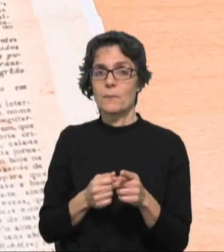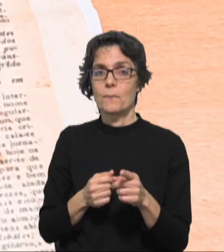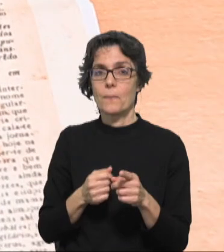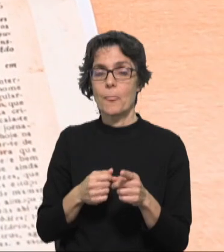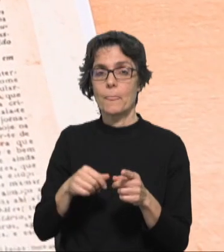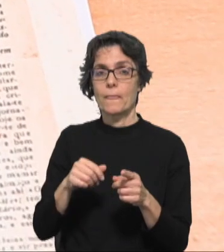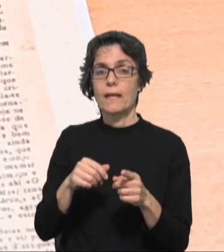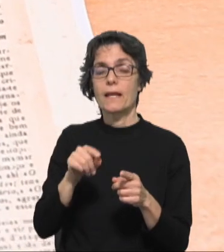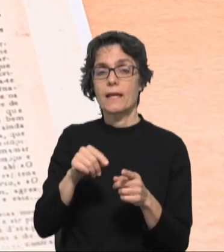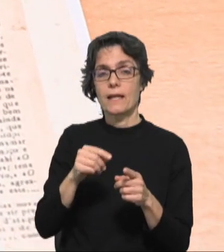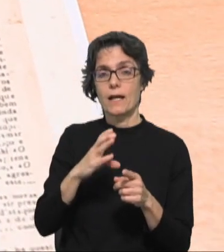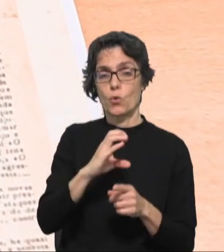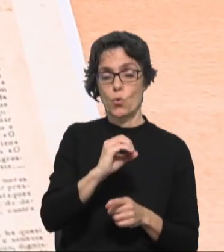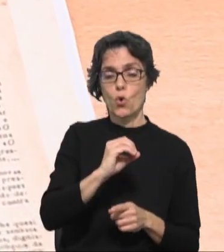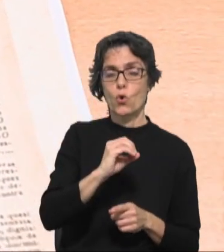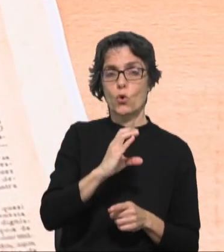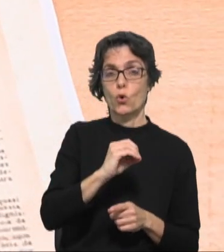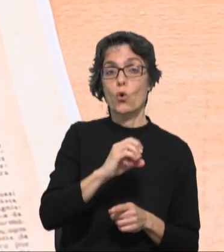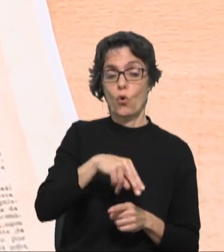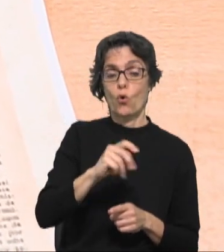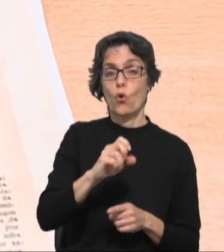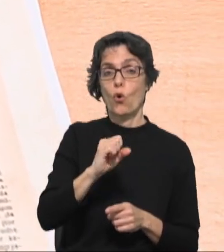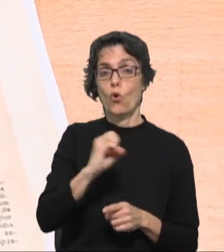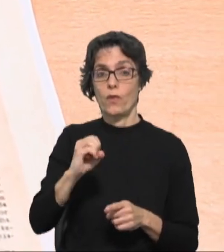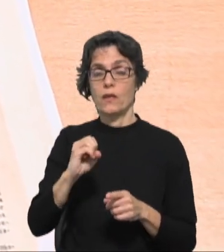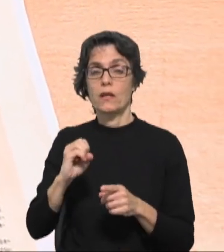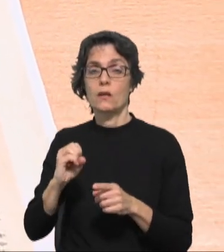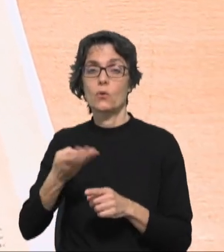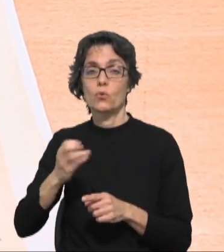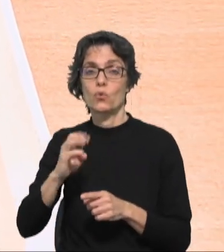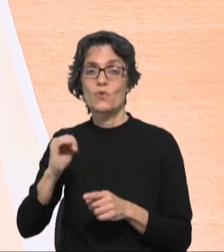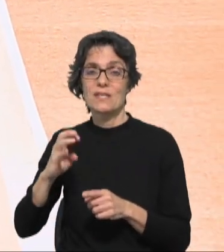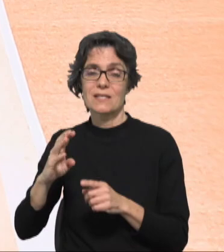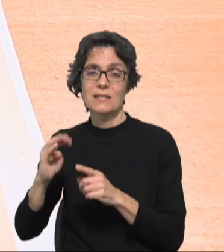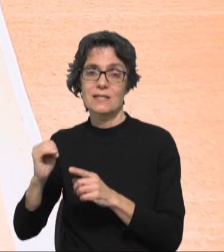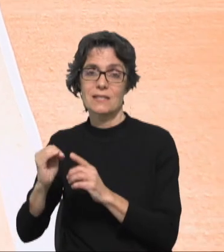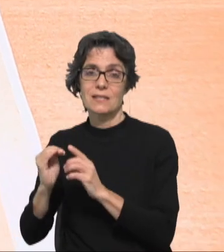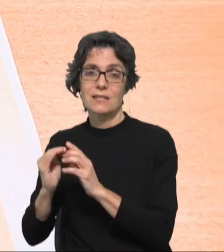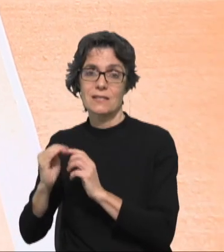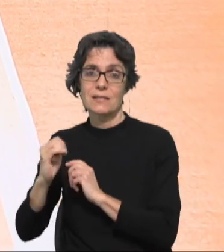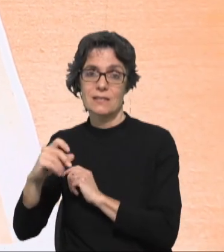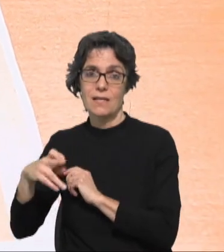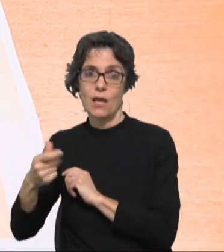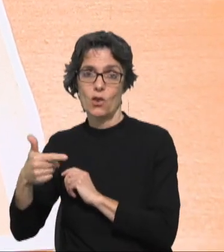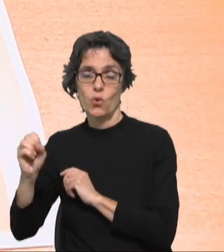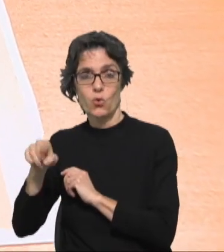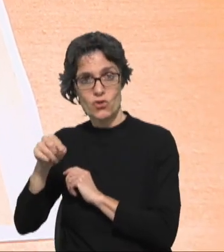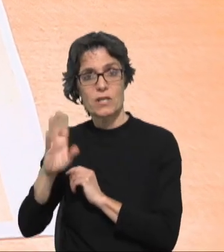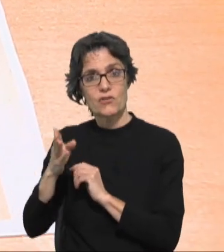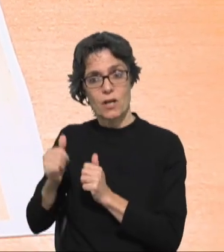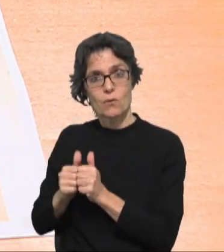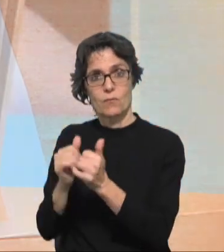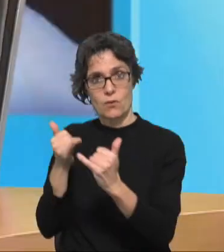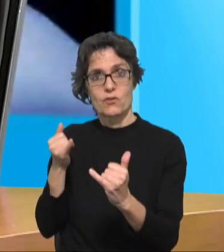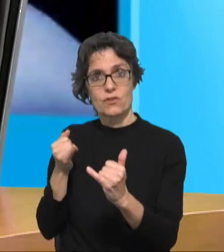que ele acompanhava todas as tendências e os desafios da comunicação, e por isso o digital já nessa altura se falava que